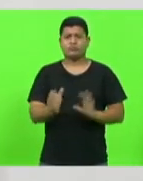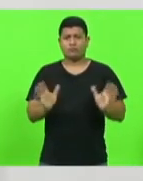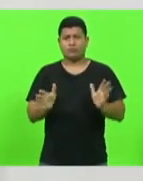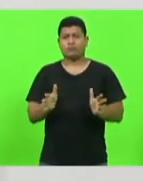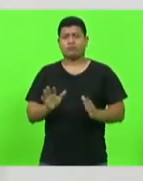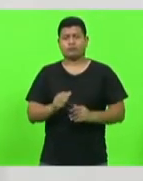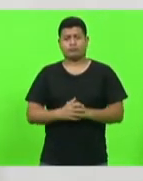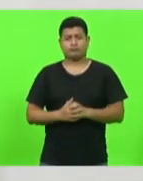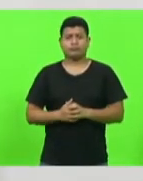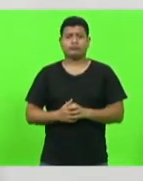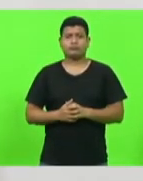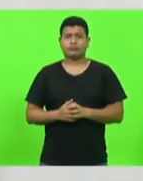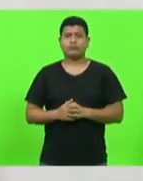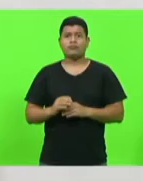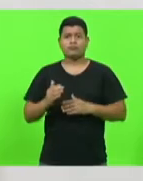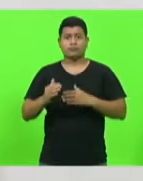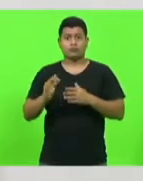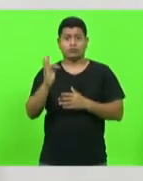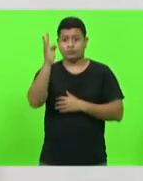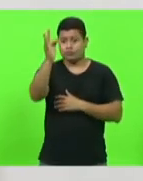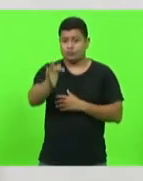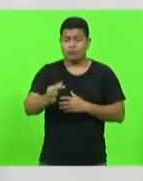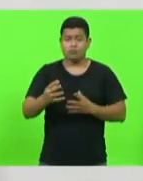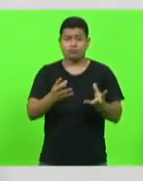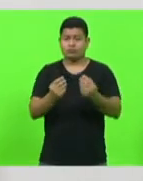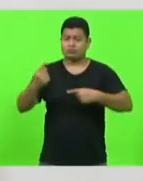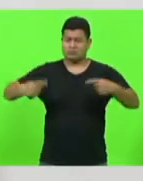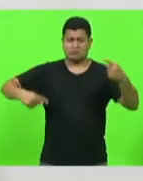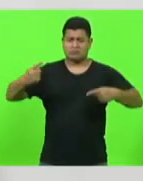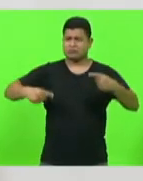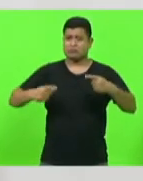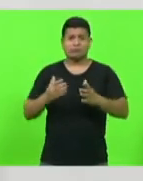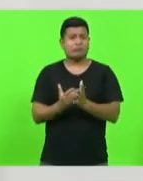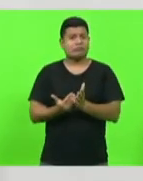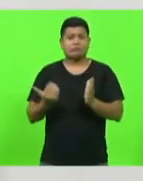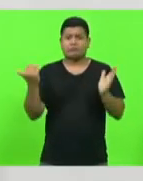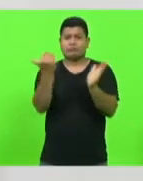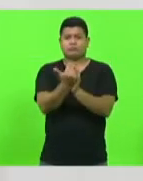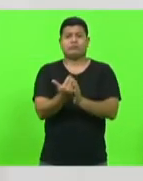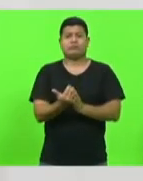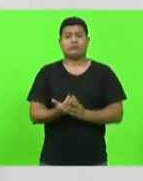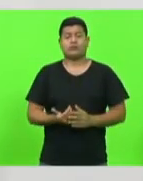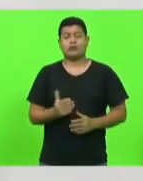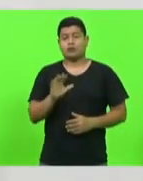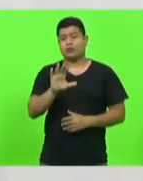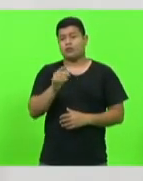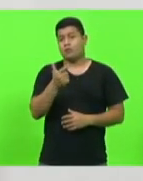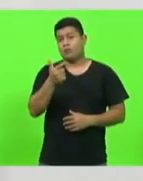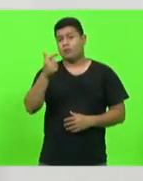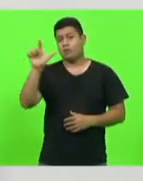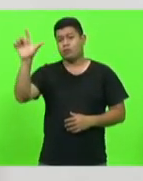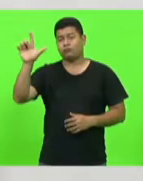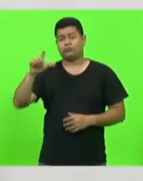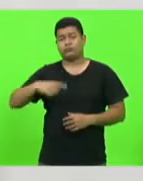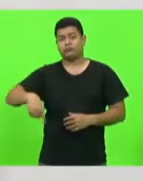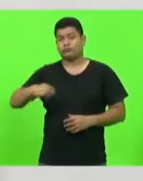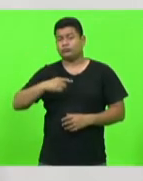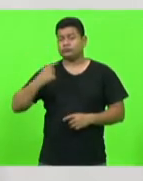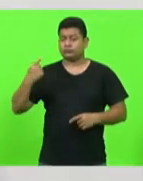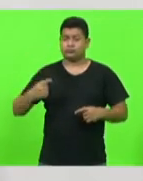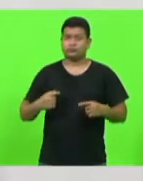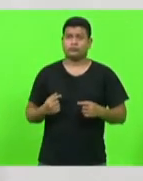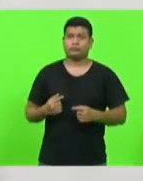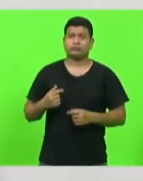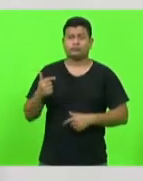vai ser o grande centro desse debate todo. Uma outra questão que nós trabalhamos